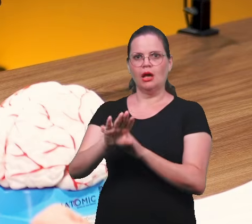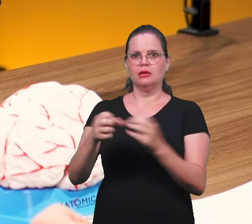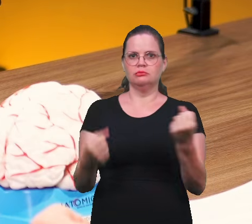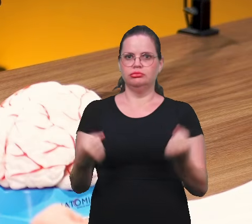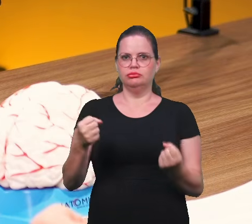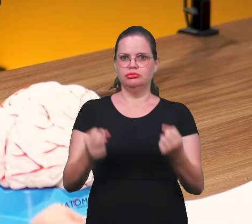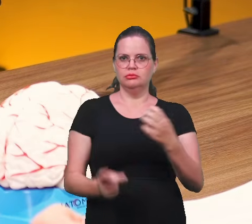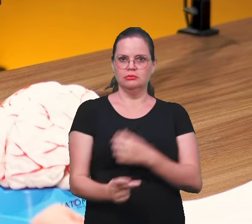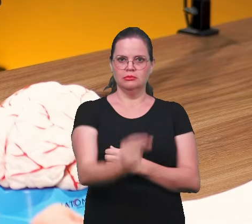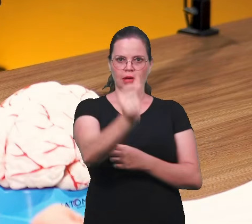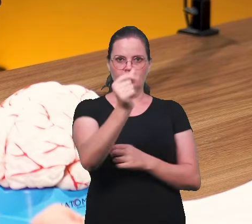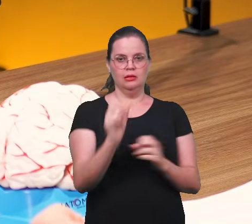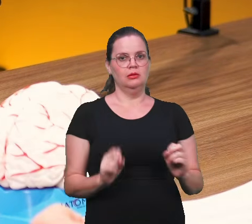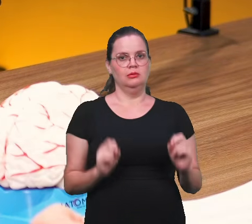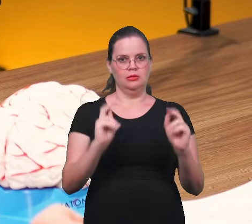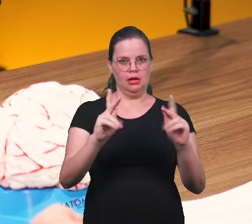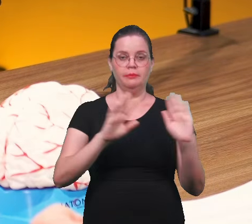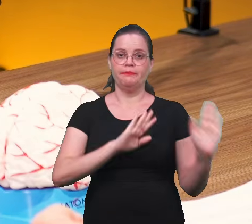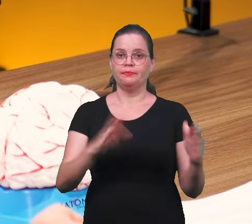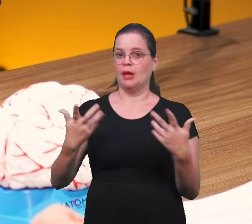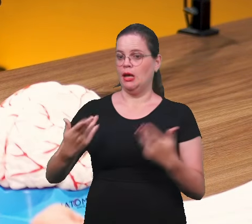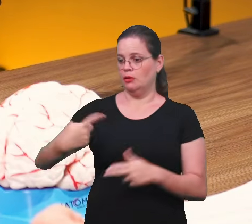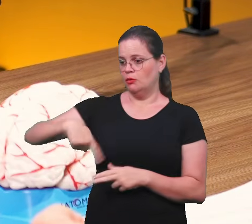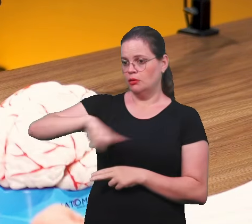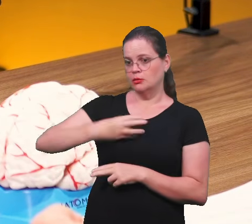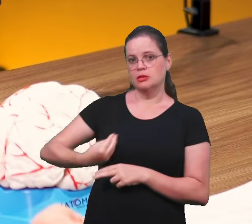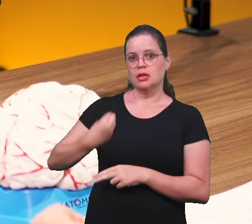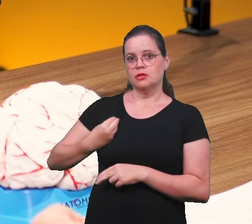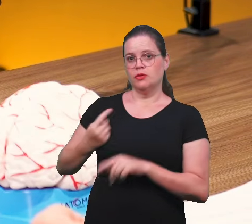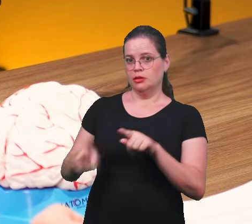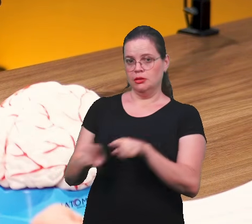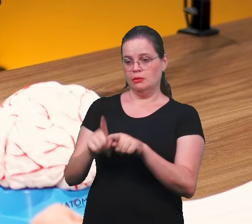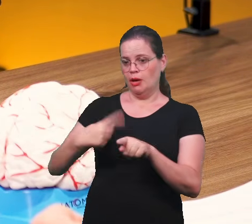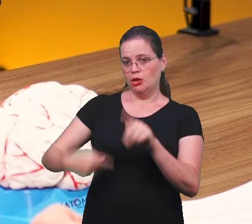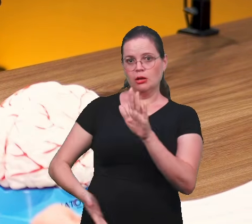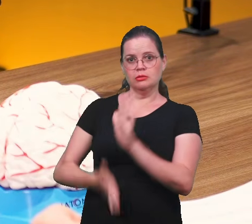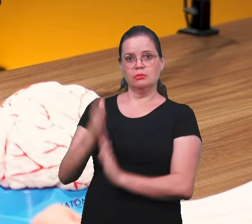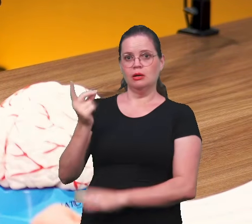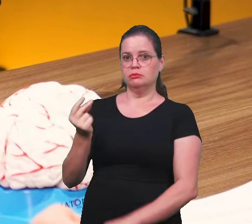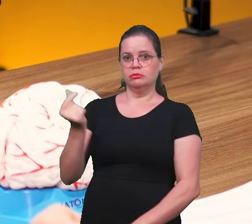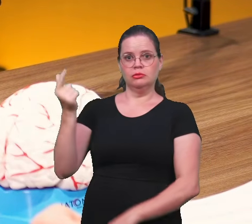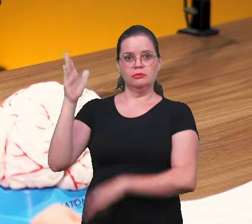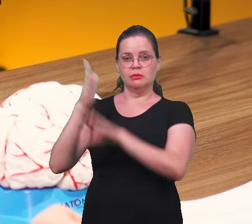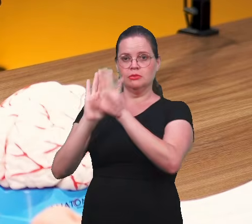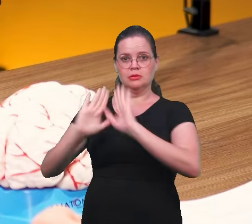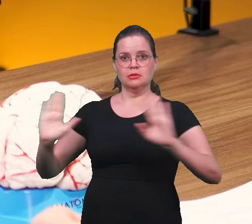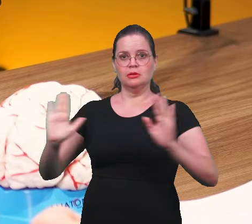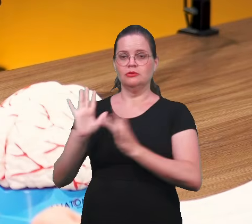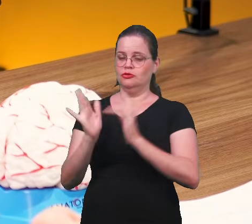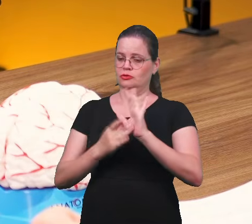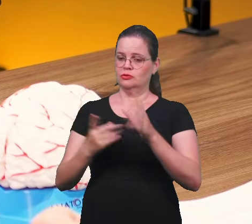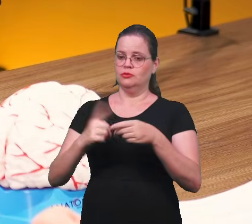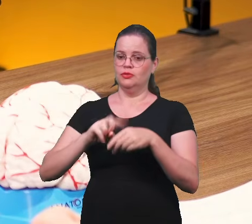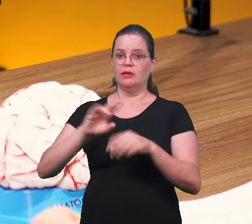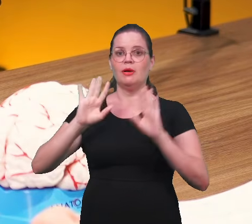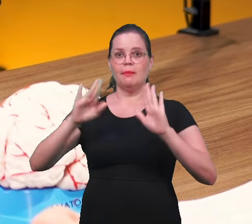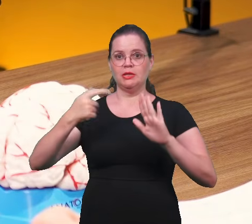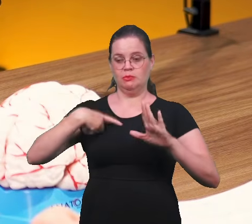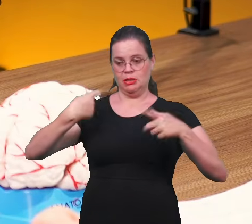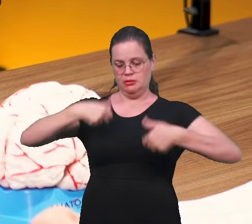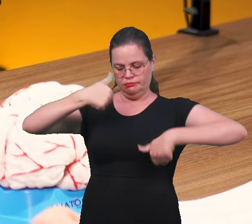de partida. Em breve Jesus vai voltar. E nós precisamos estar sempre analisando. Examine o homem a si